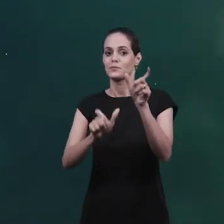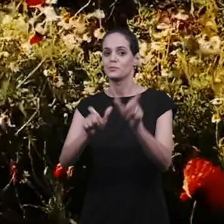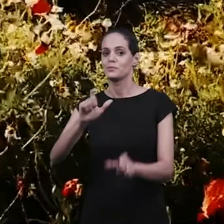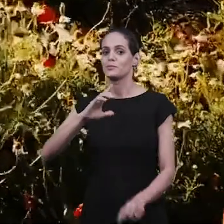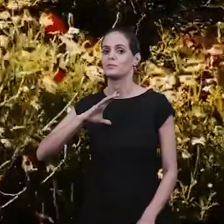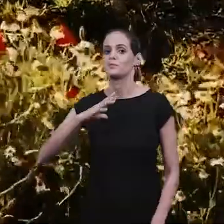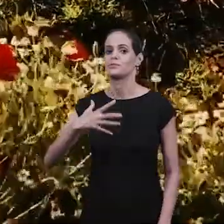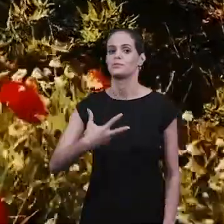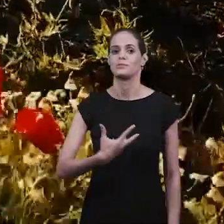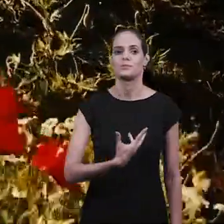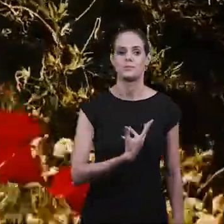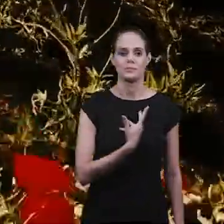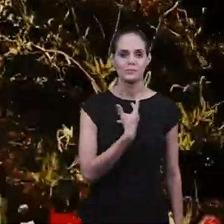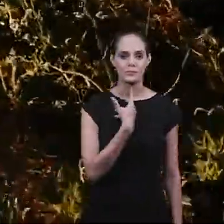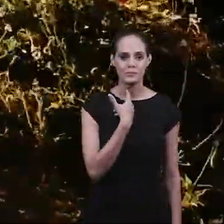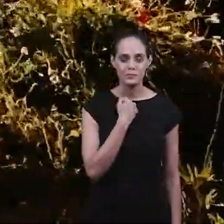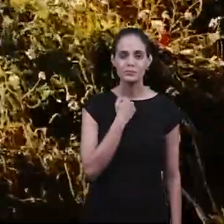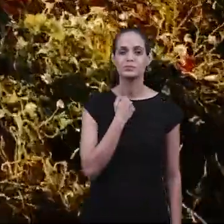que foram